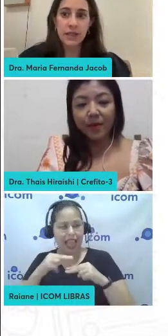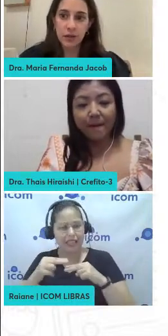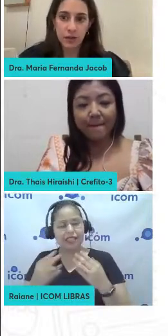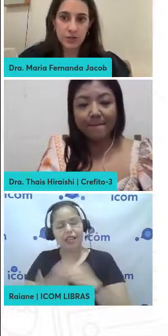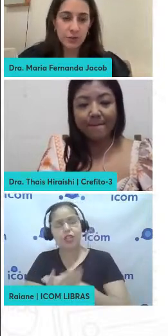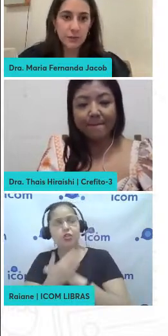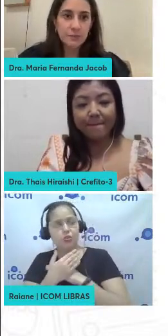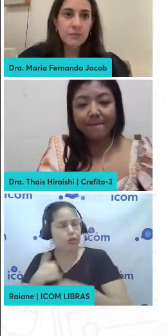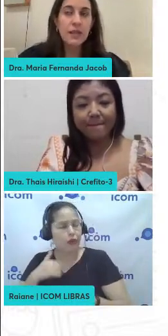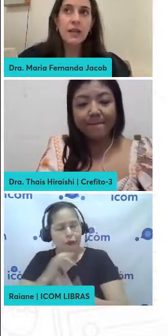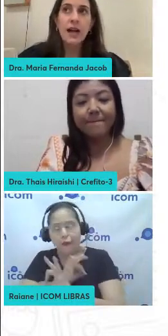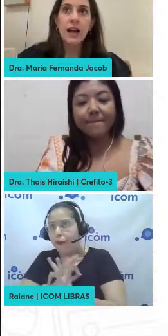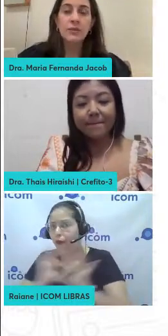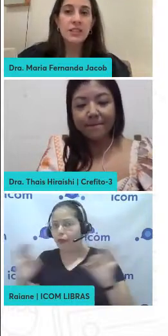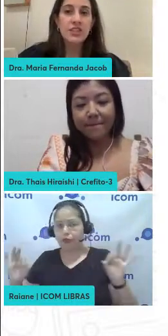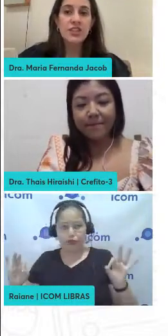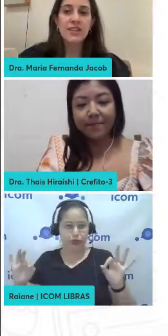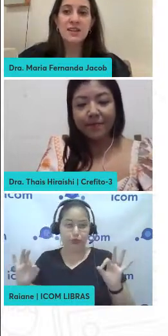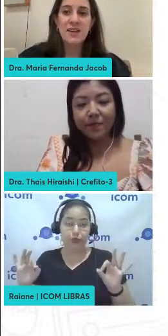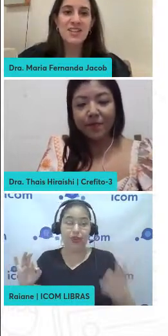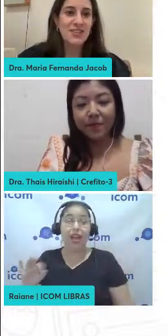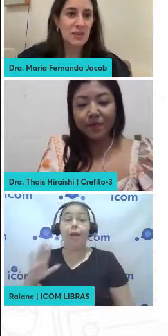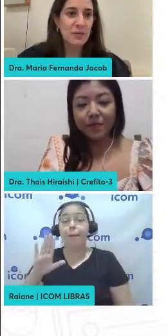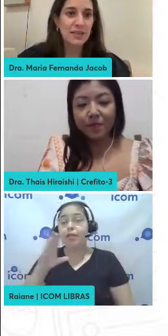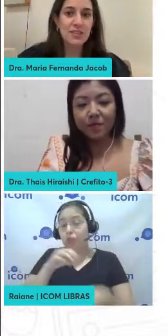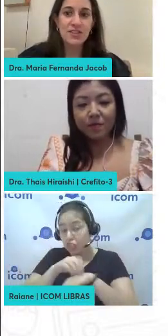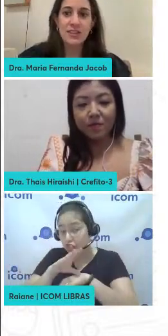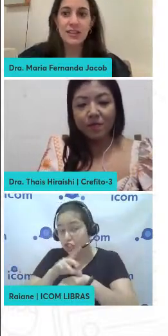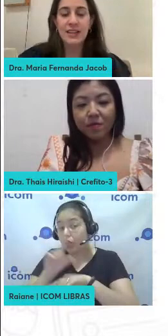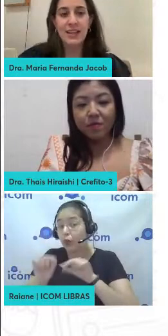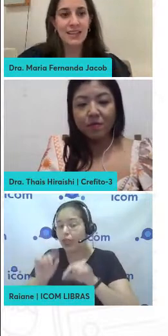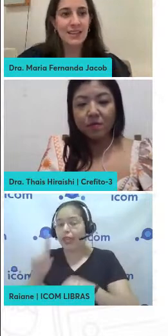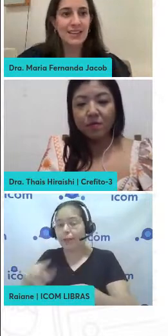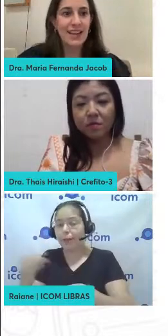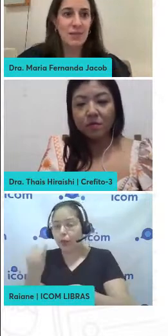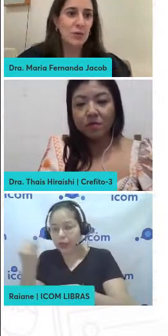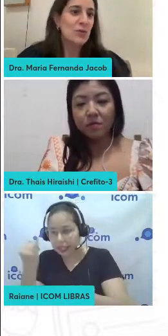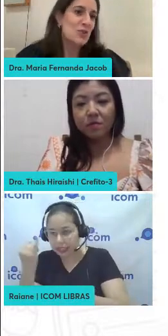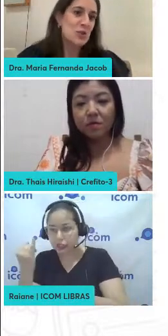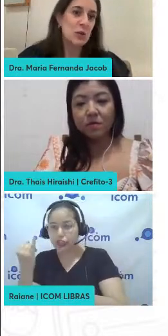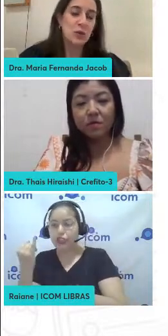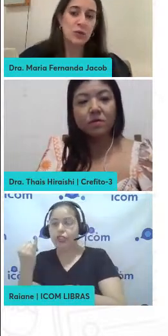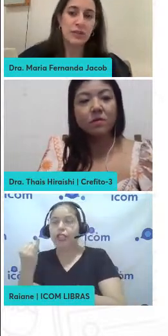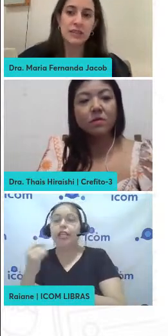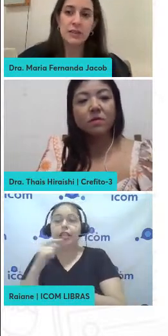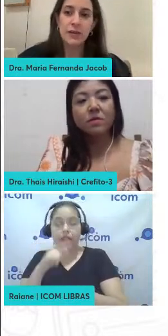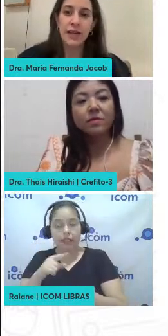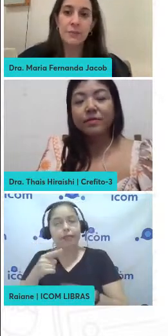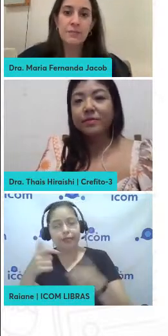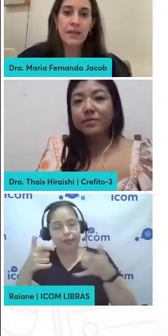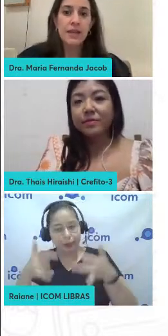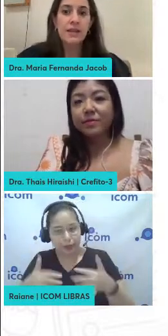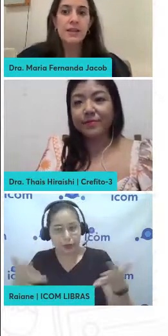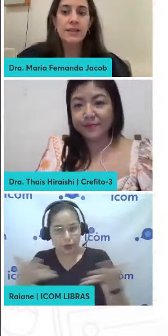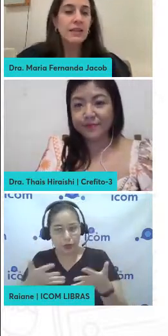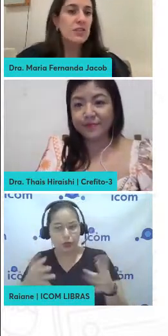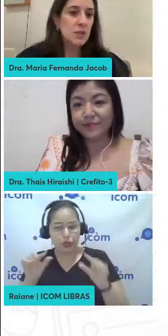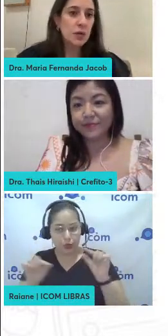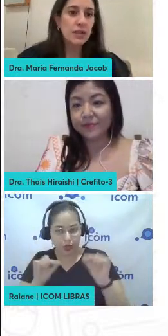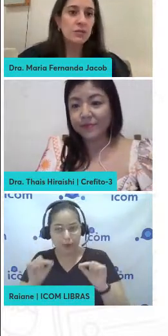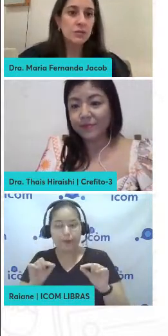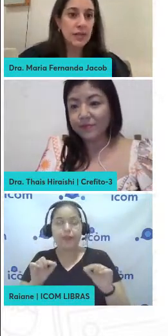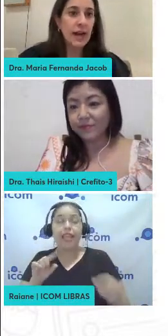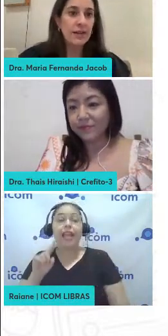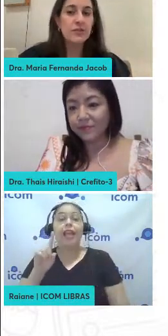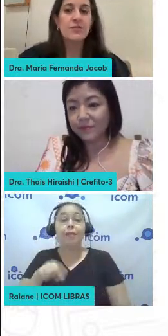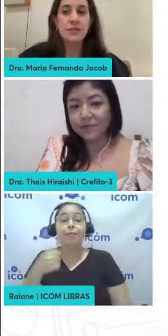trabalhar, ele é ótimo. A única dica que eu acho que é importante, e aí é muito disso que eu estou falando, tente